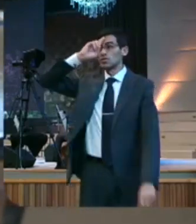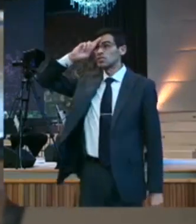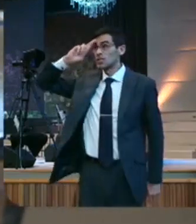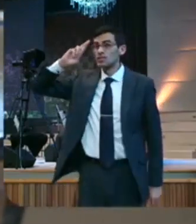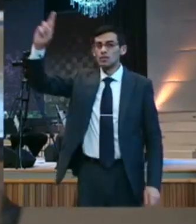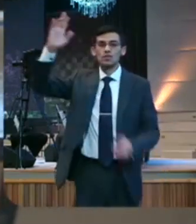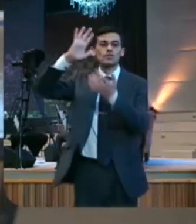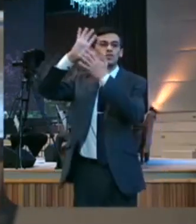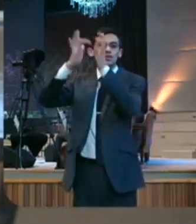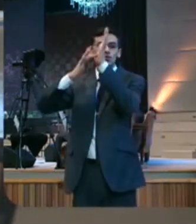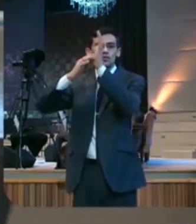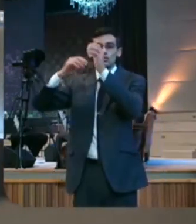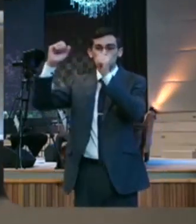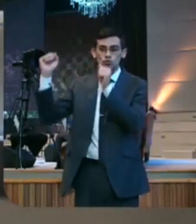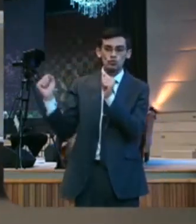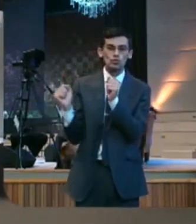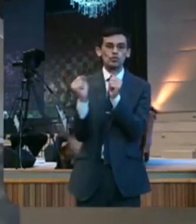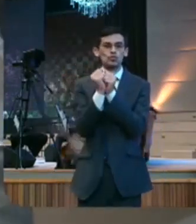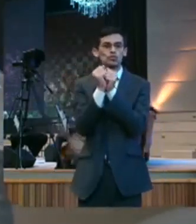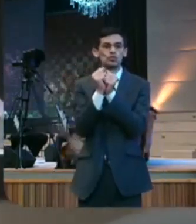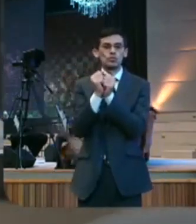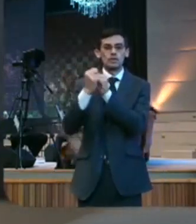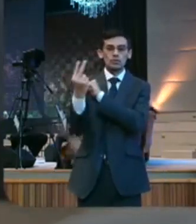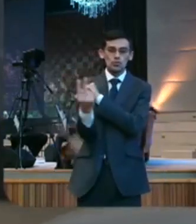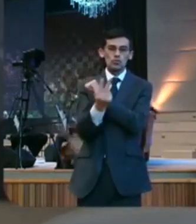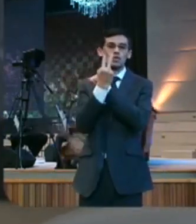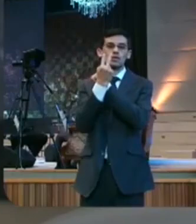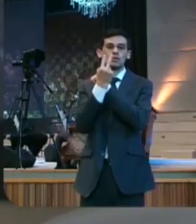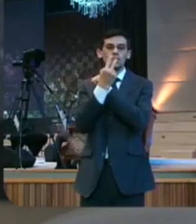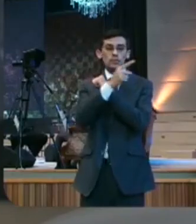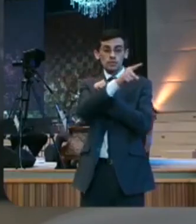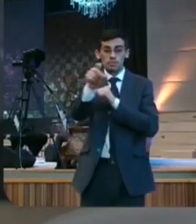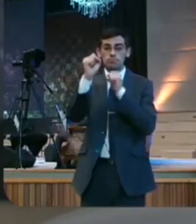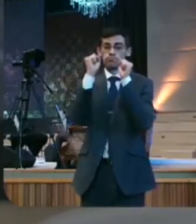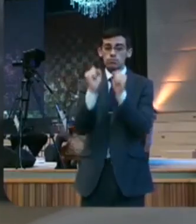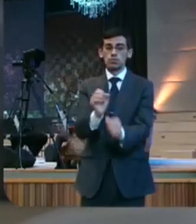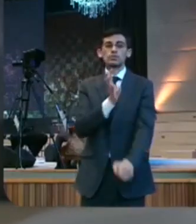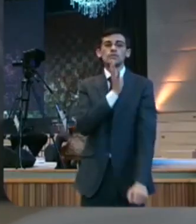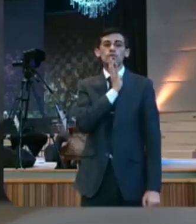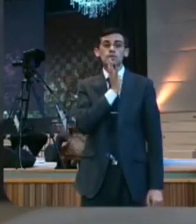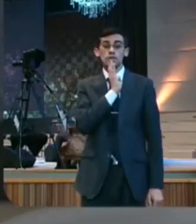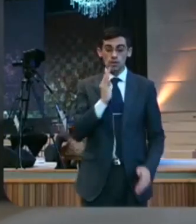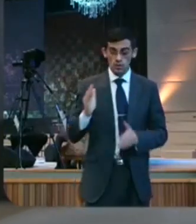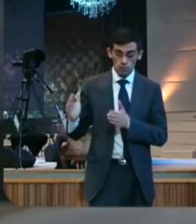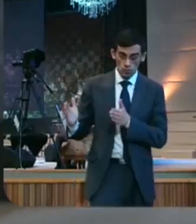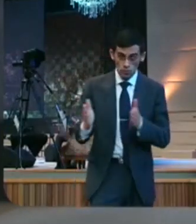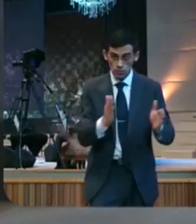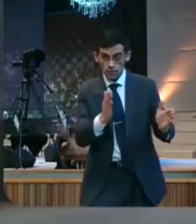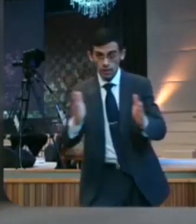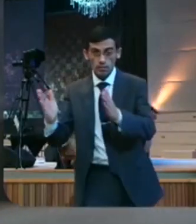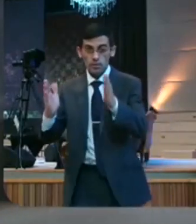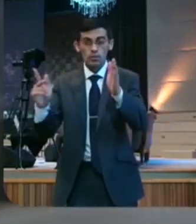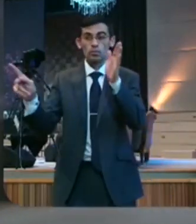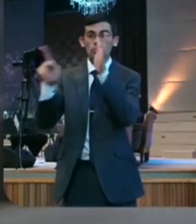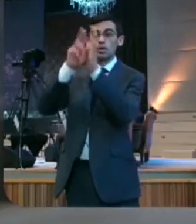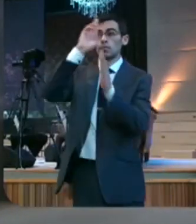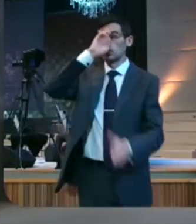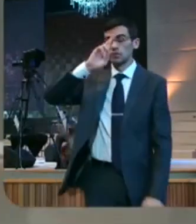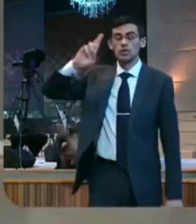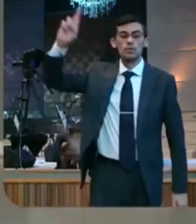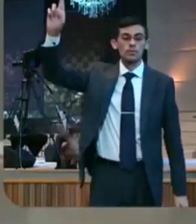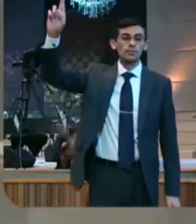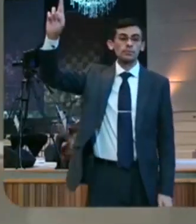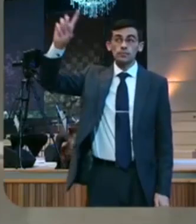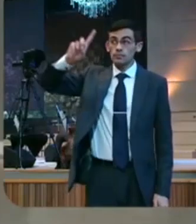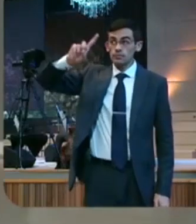caminhando à sua frente, e que você possa conhecer o caminho do Senhor, e que Ele possa